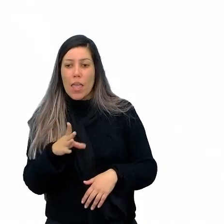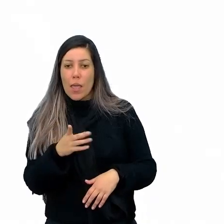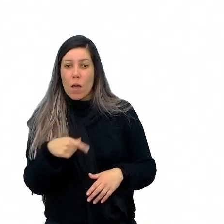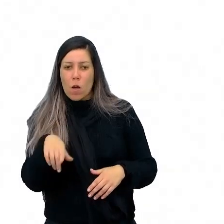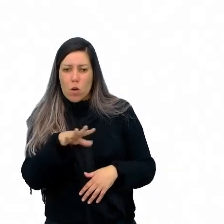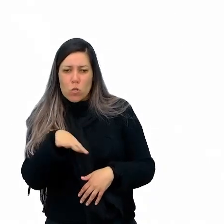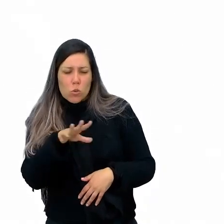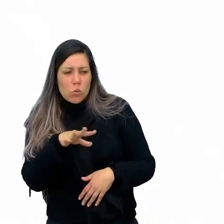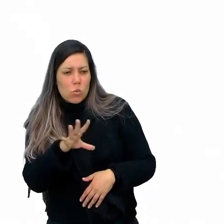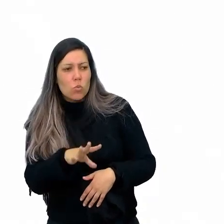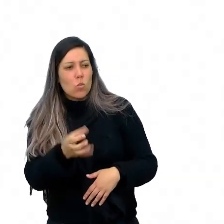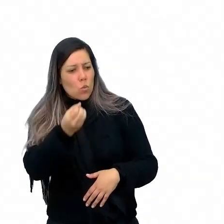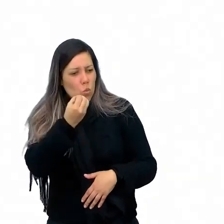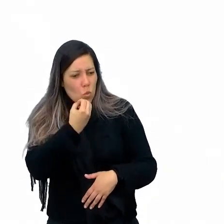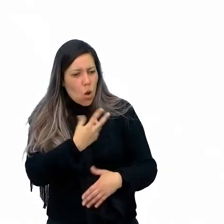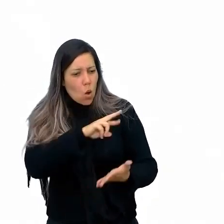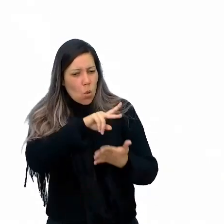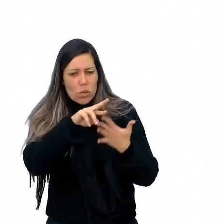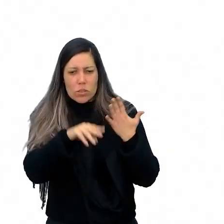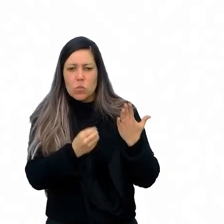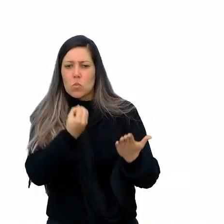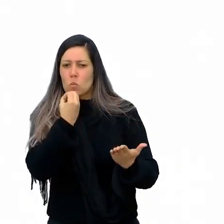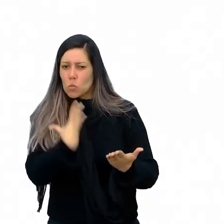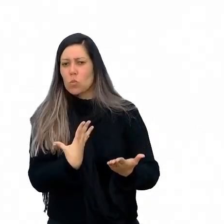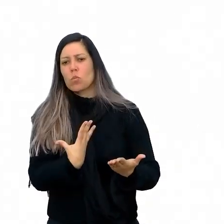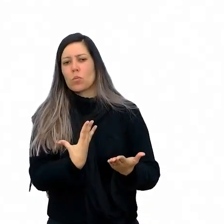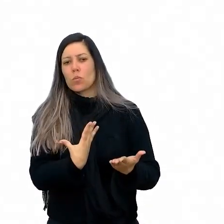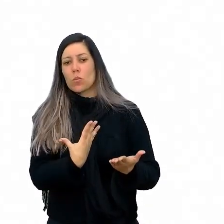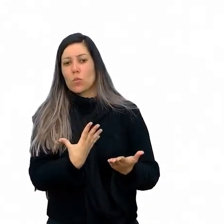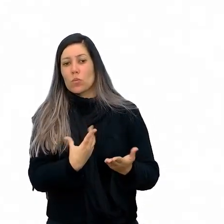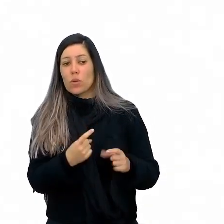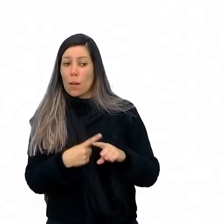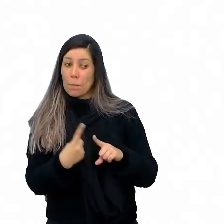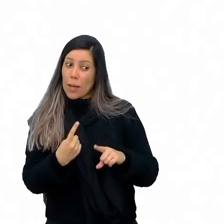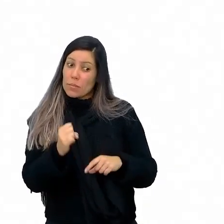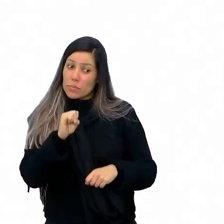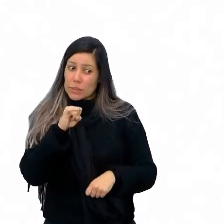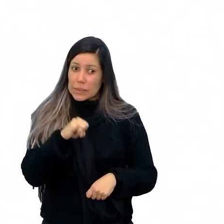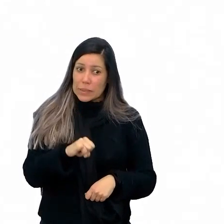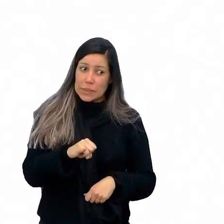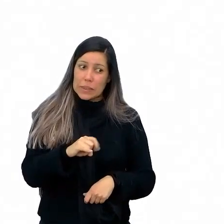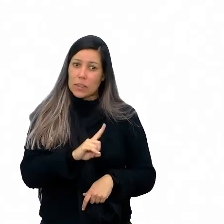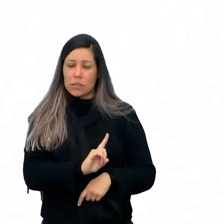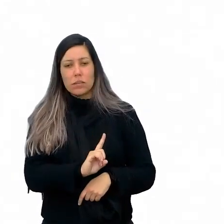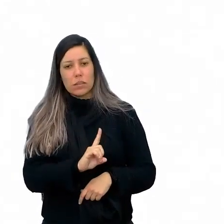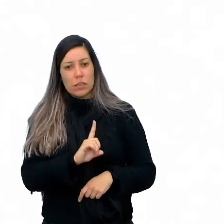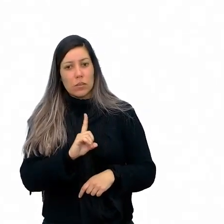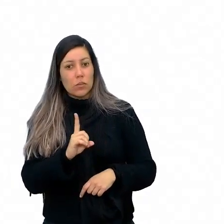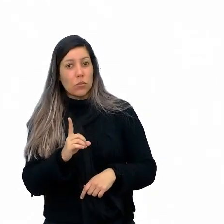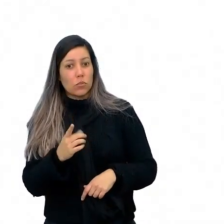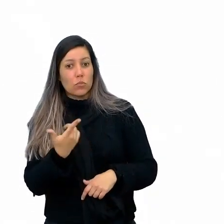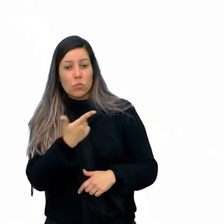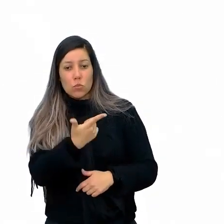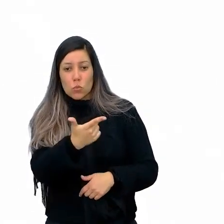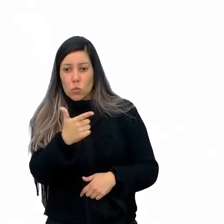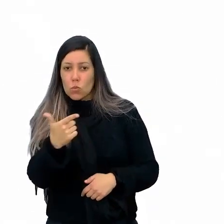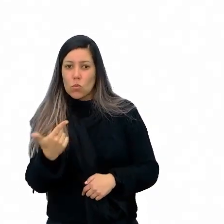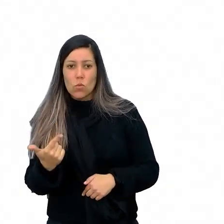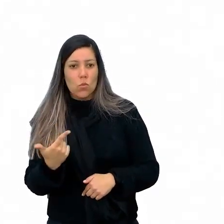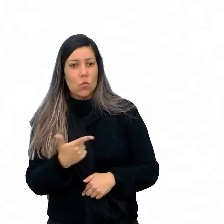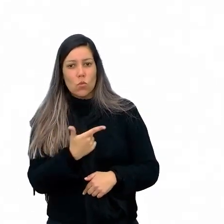caso contrário, caso ele não se faça presente, a sua falta,